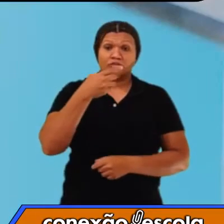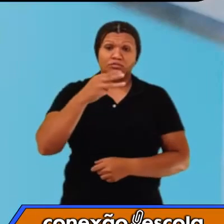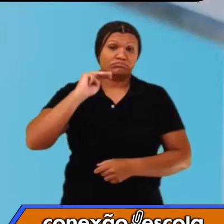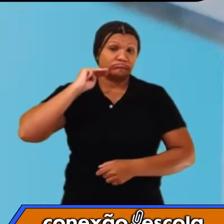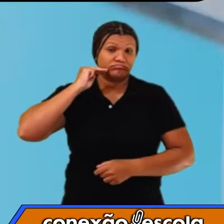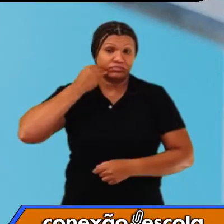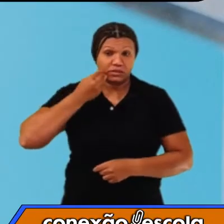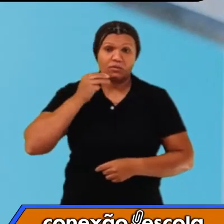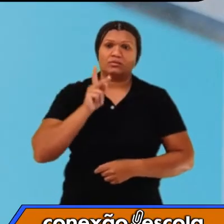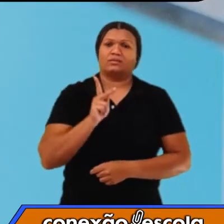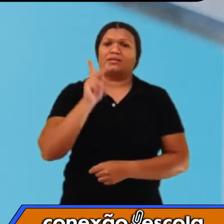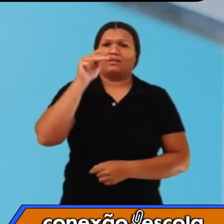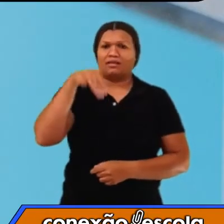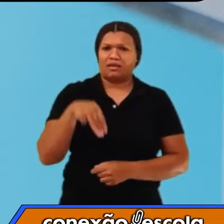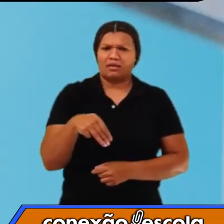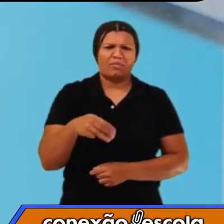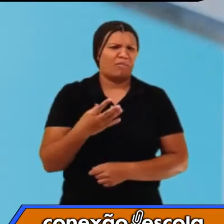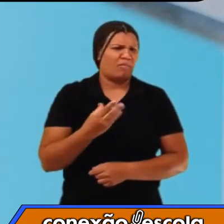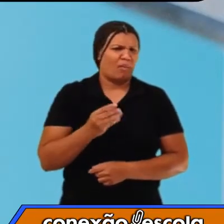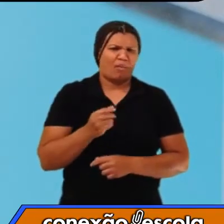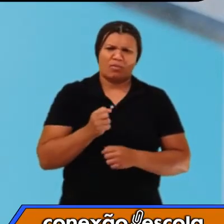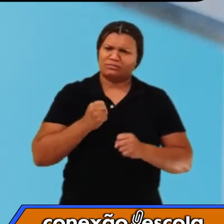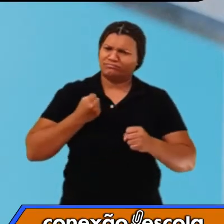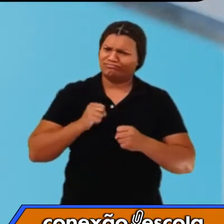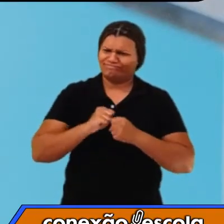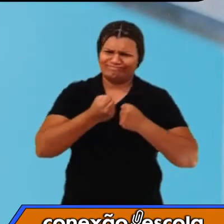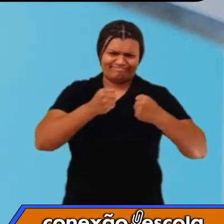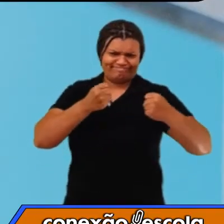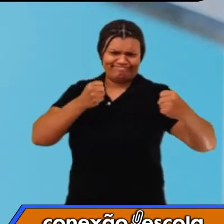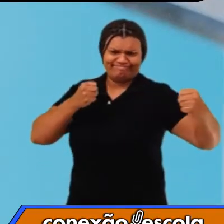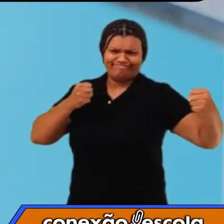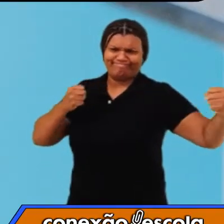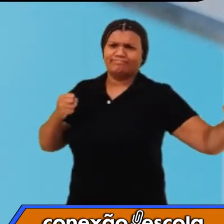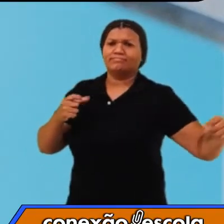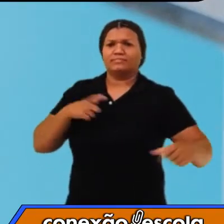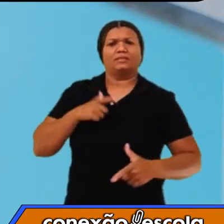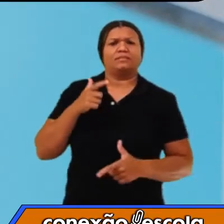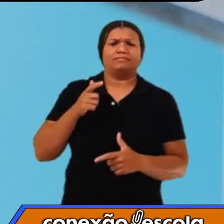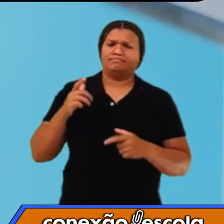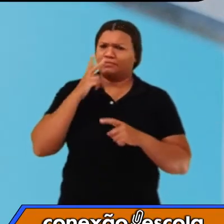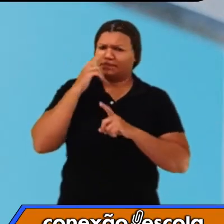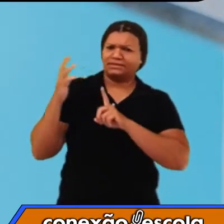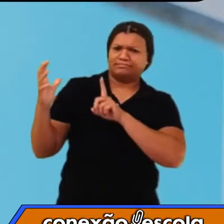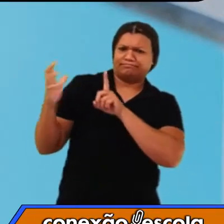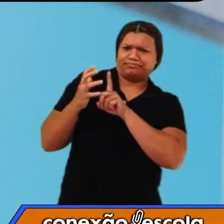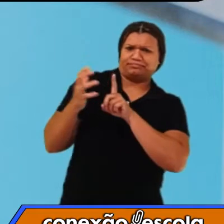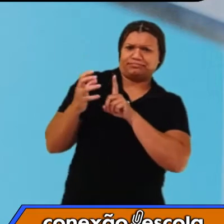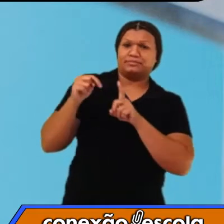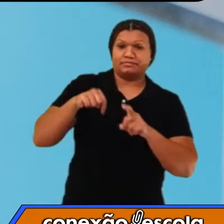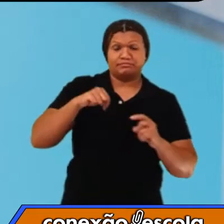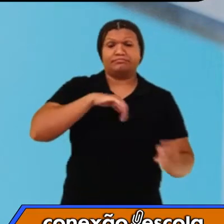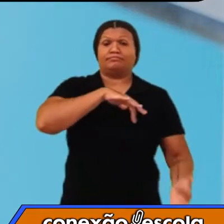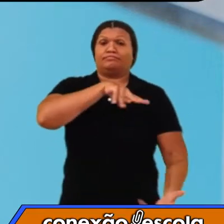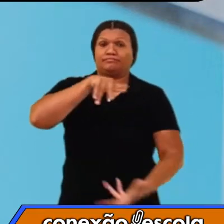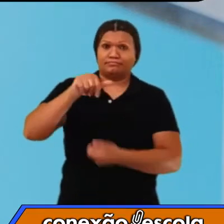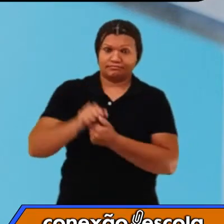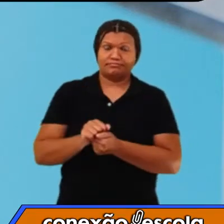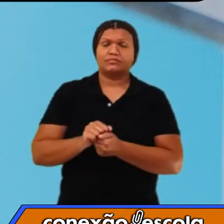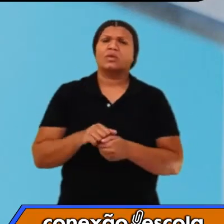quilômetros quadrados. Isso é muito, tem impacto aqui na vida no planeta. Bom, quais então